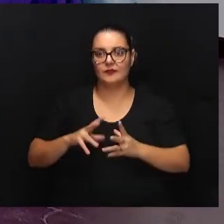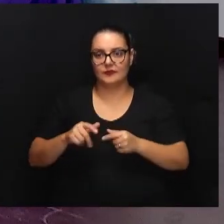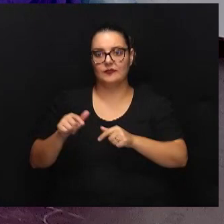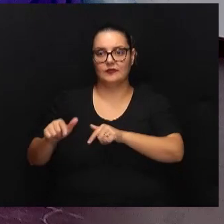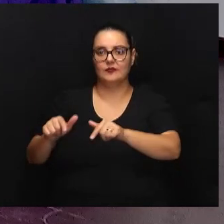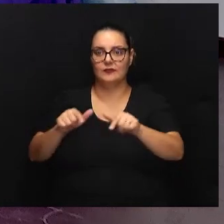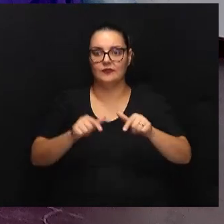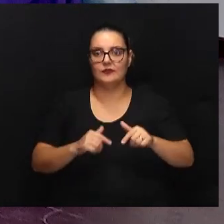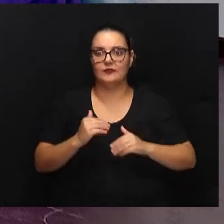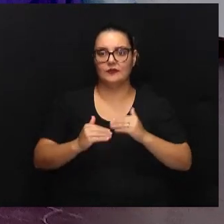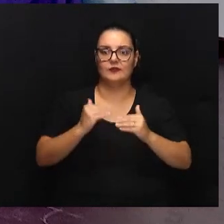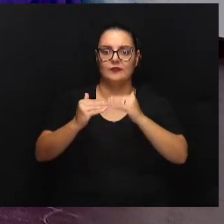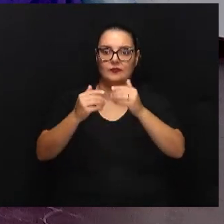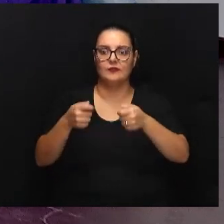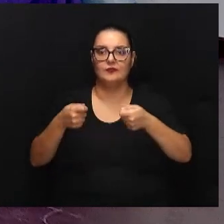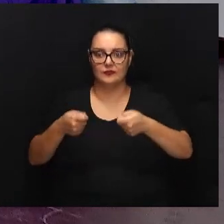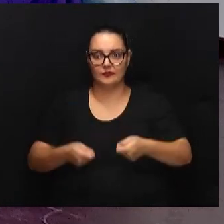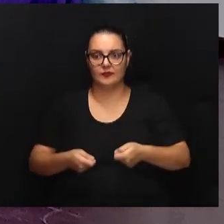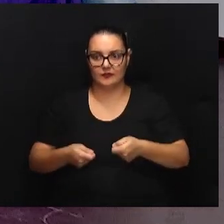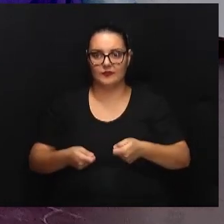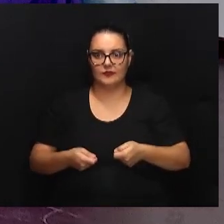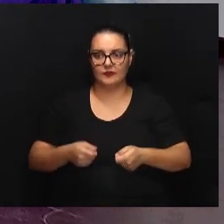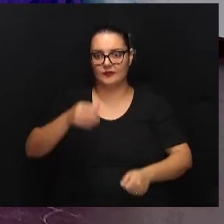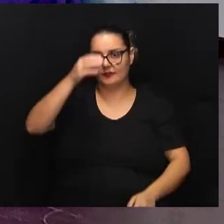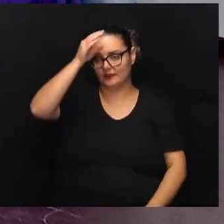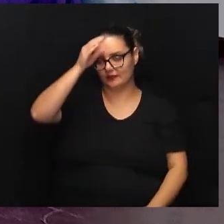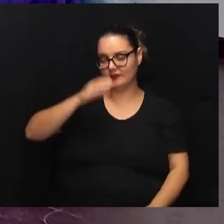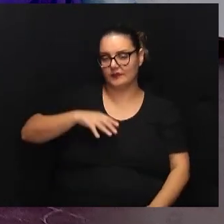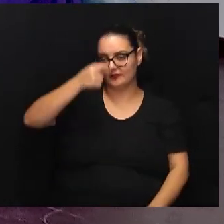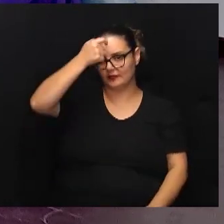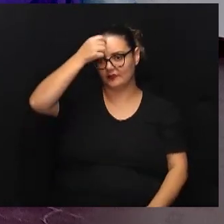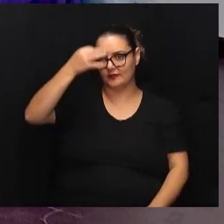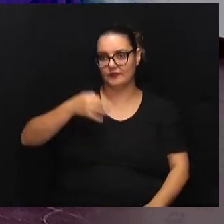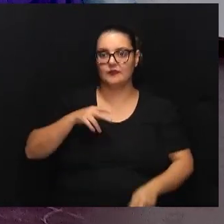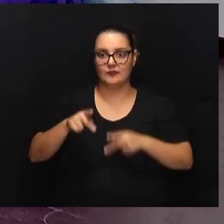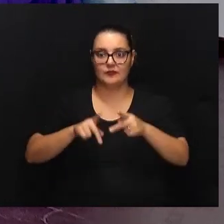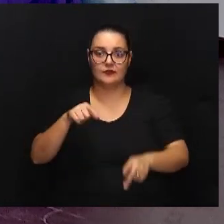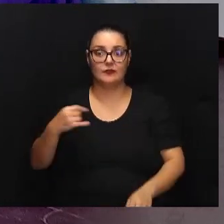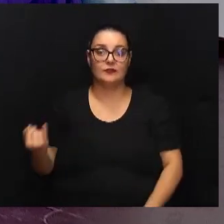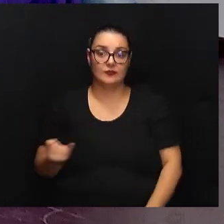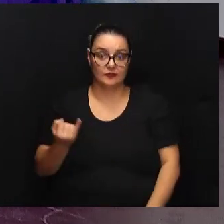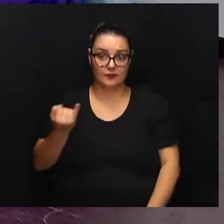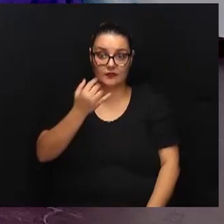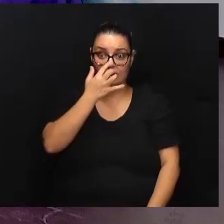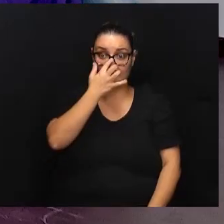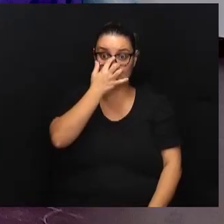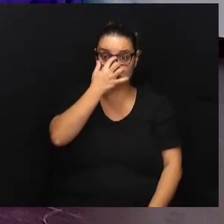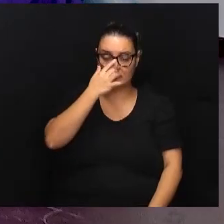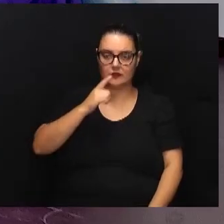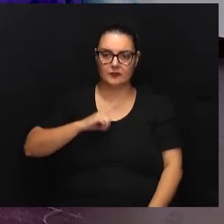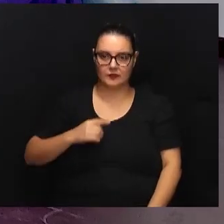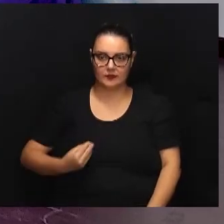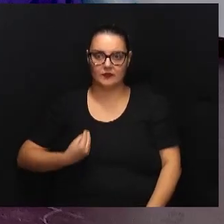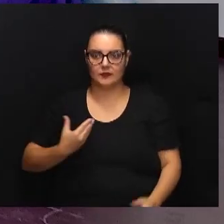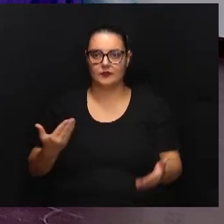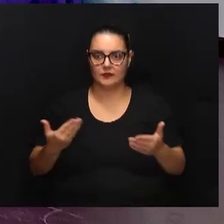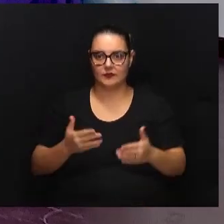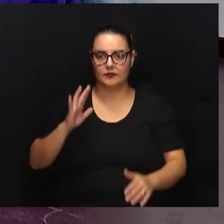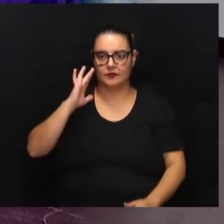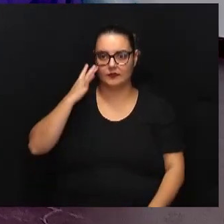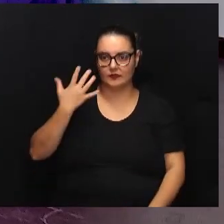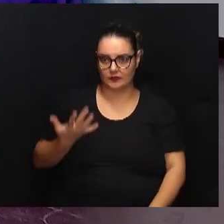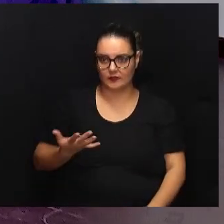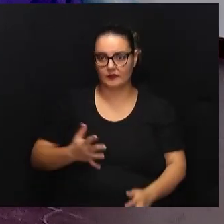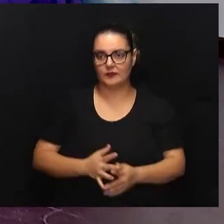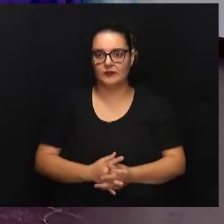parcerias com o núcleo em termos de todos os espaços que a gente vem construindo para garantir a cidadania da nossa população. É muito importante que a